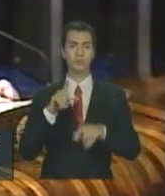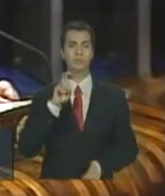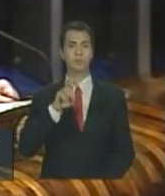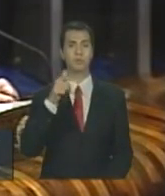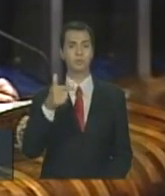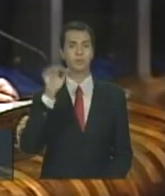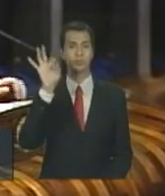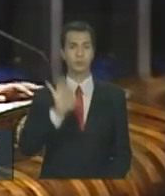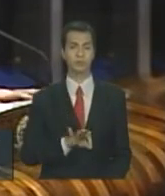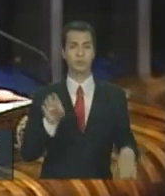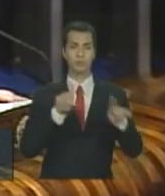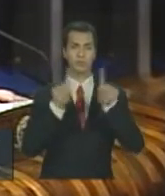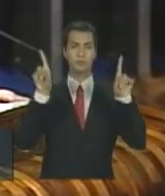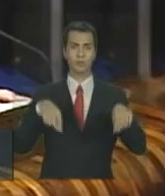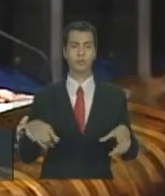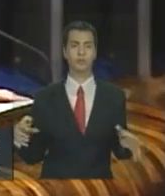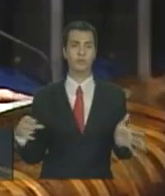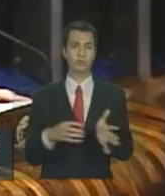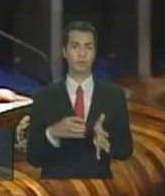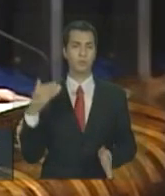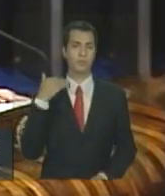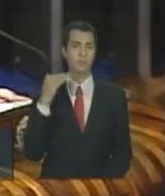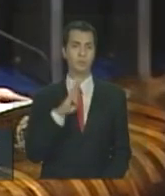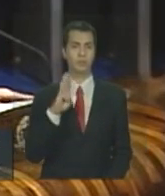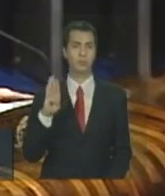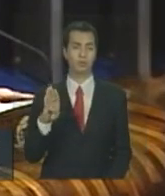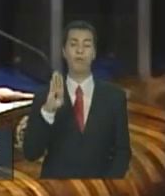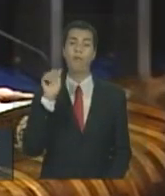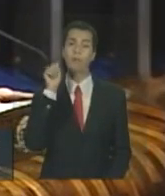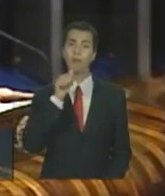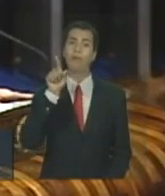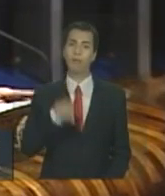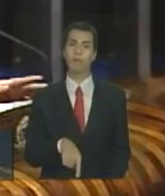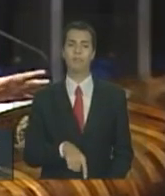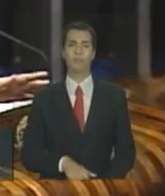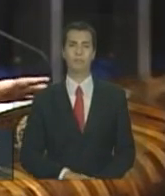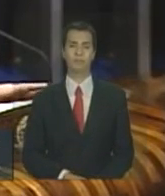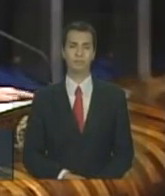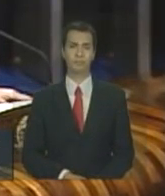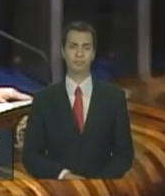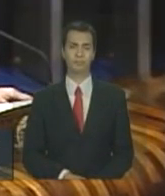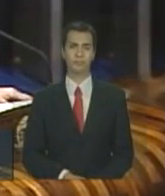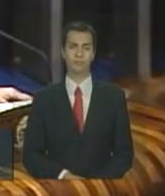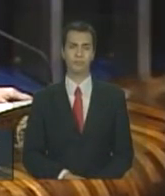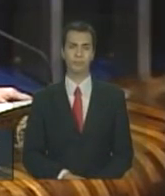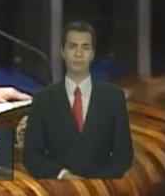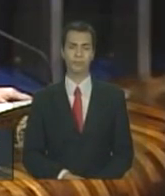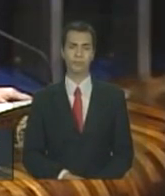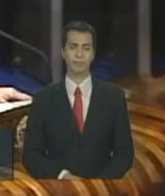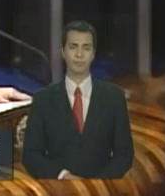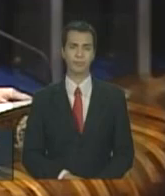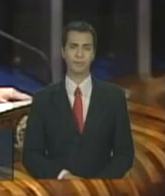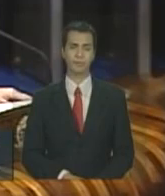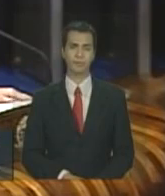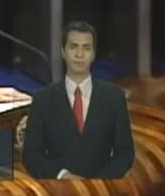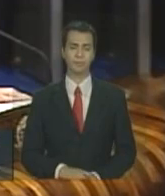52, dos funcionários do Banco do Brasil são mulheres. Nós sabemos também